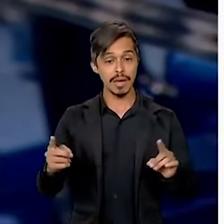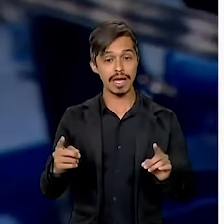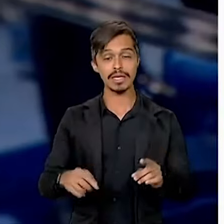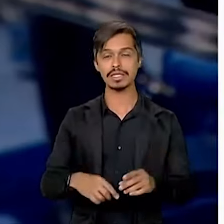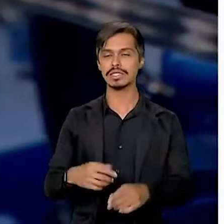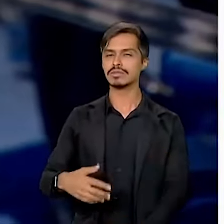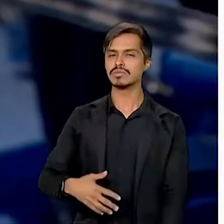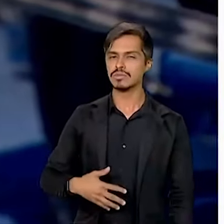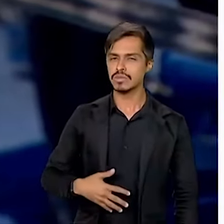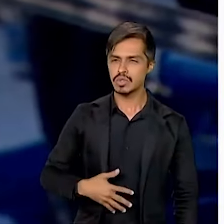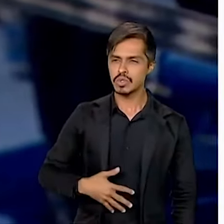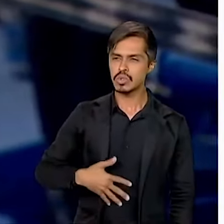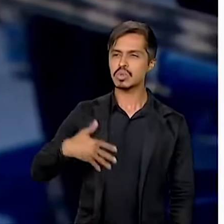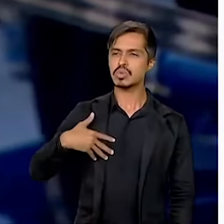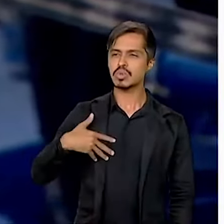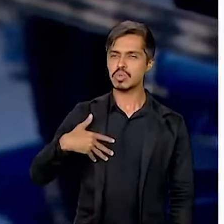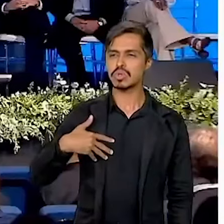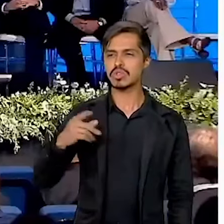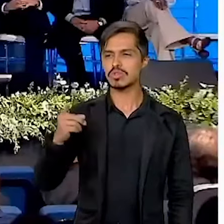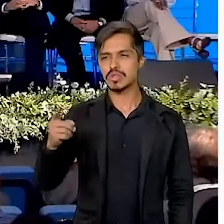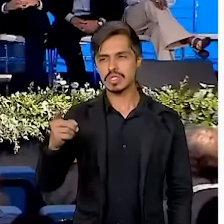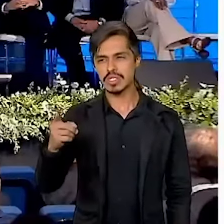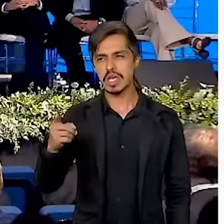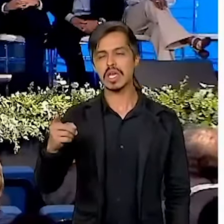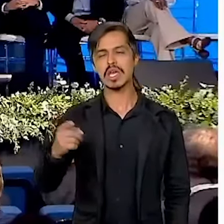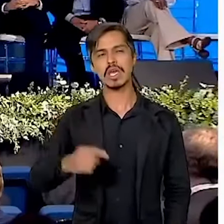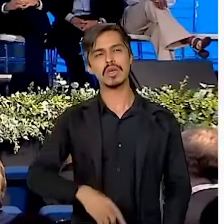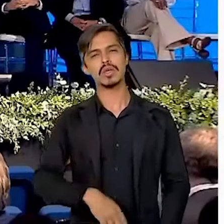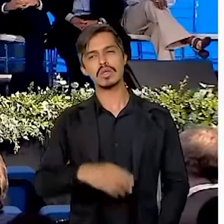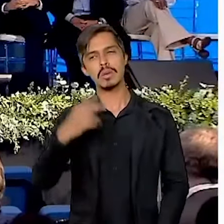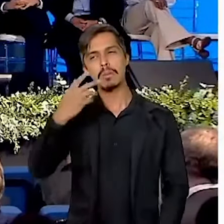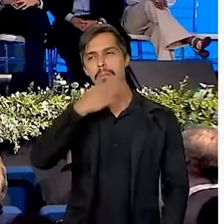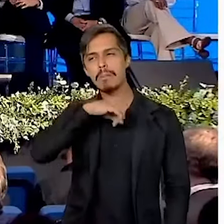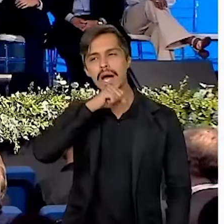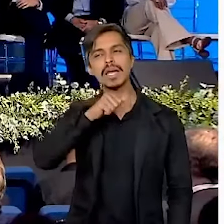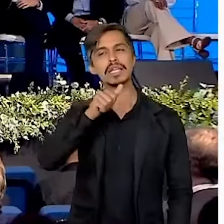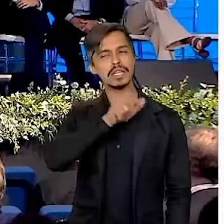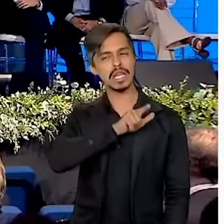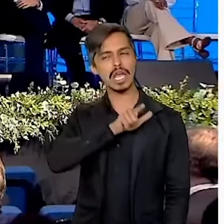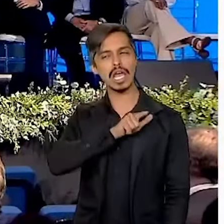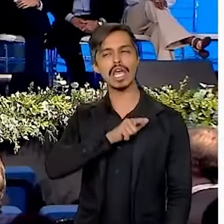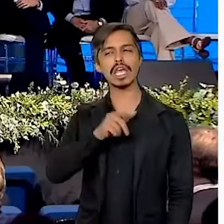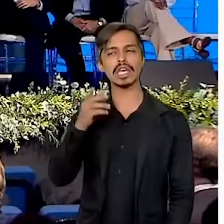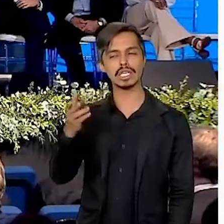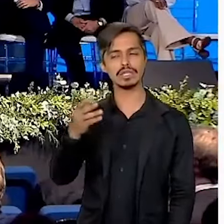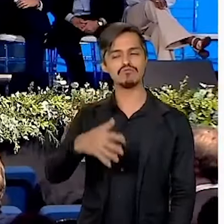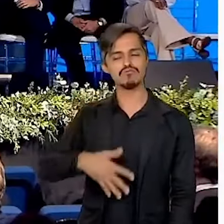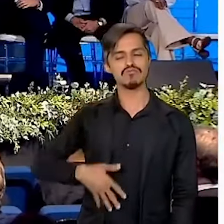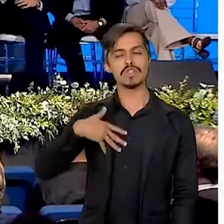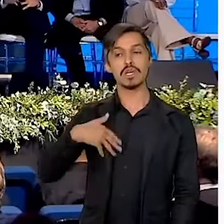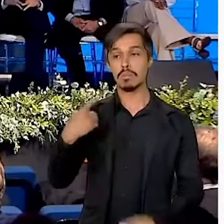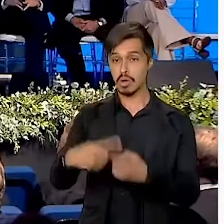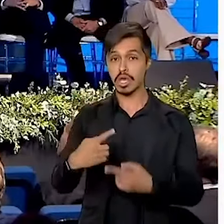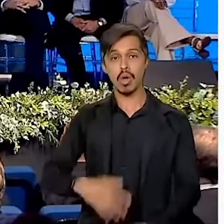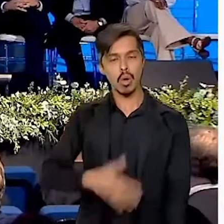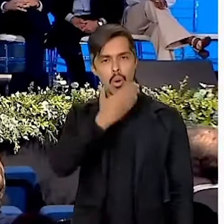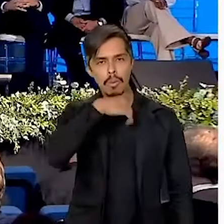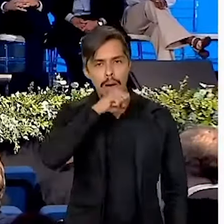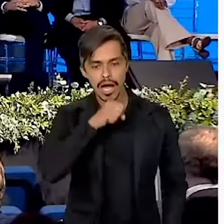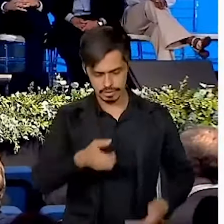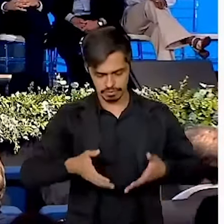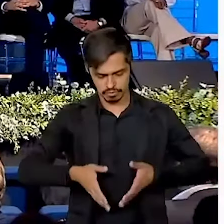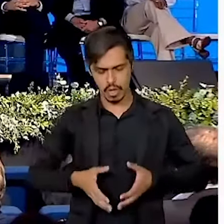o orgulho que você tem de não envergonhar o teu pai. Porque quando o pai bota um filho no mundo,